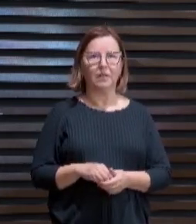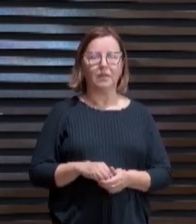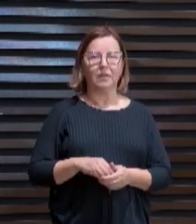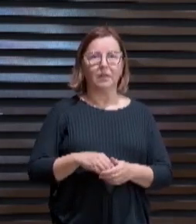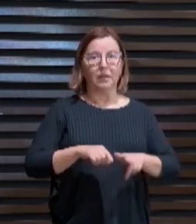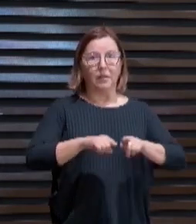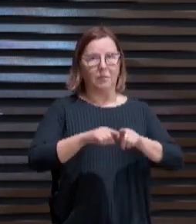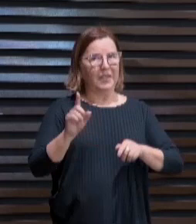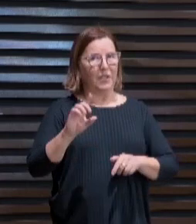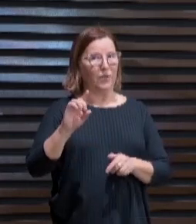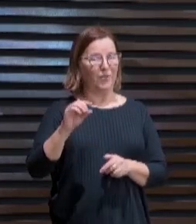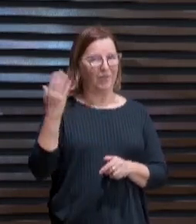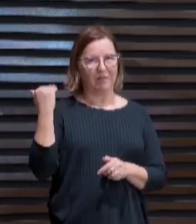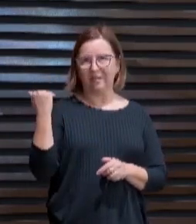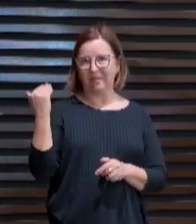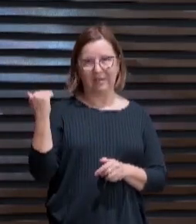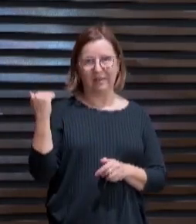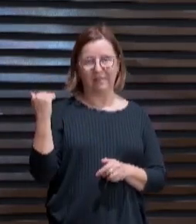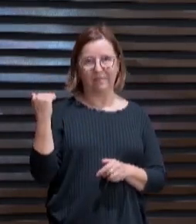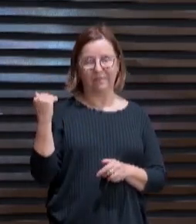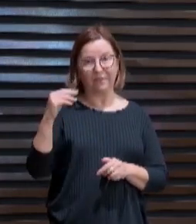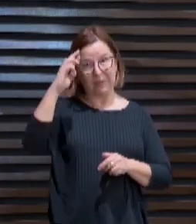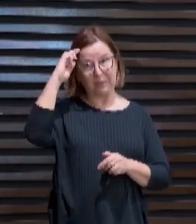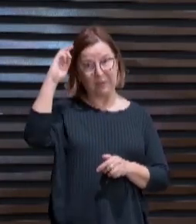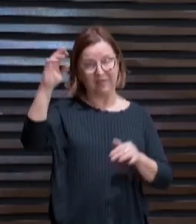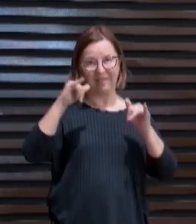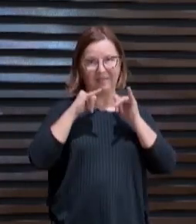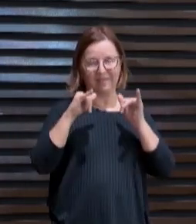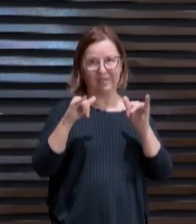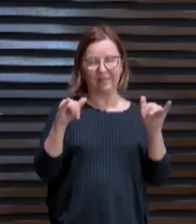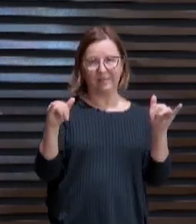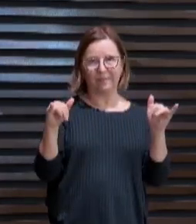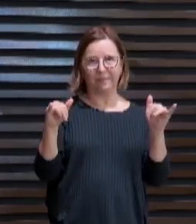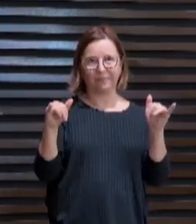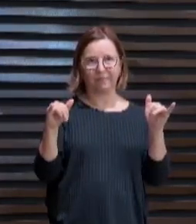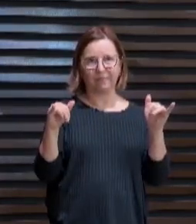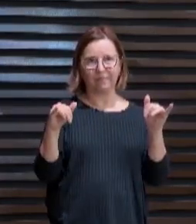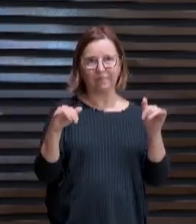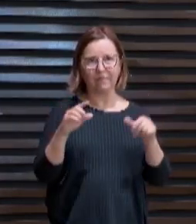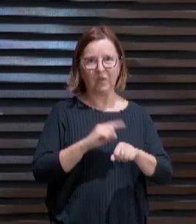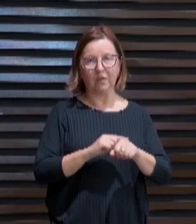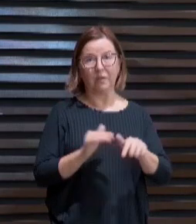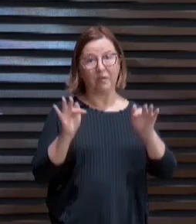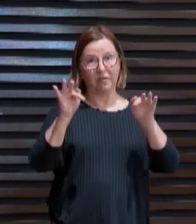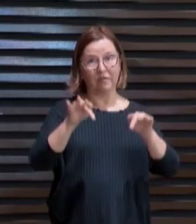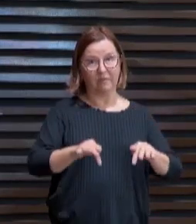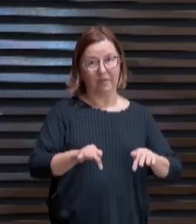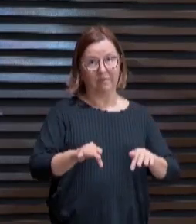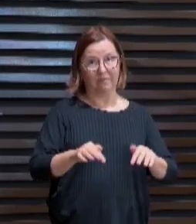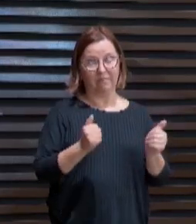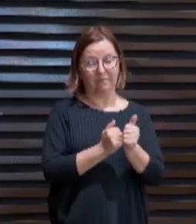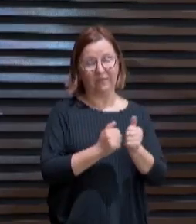época não, querido. O Senhor está dizendo, nos tempos do fim, isso vai se abreviar. Aliás,